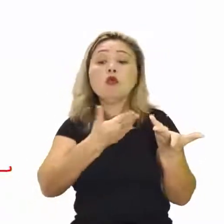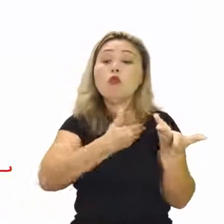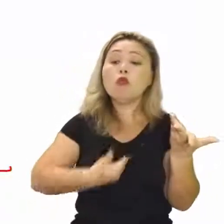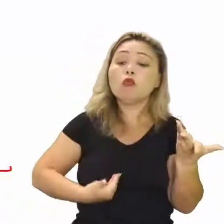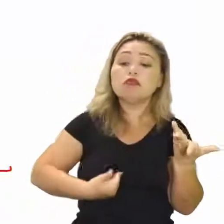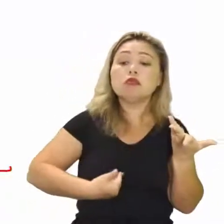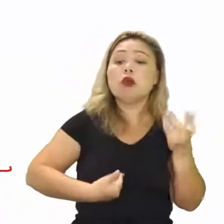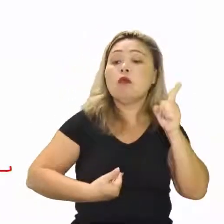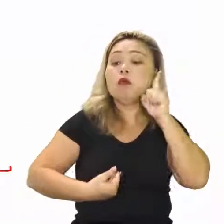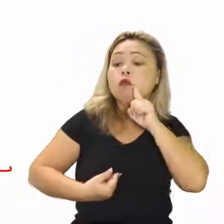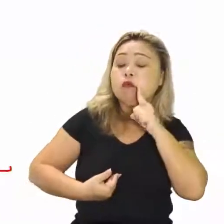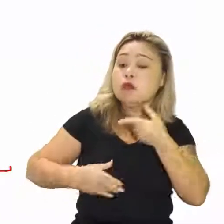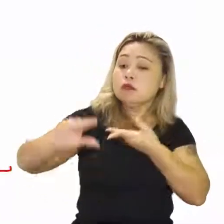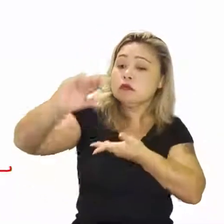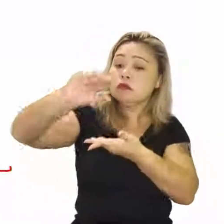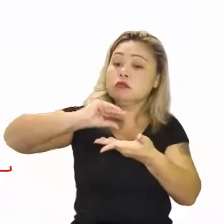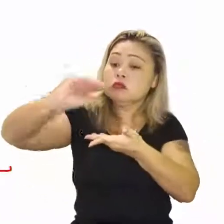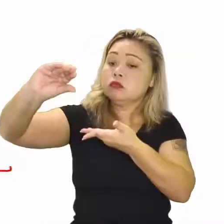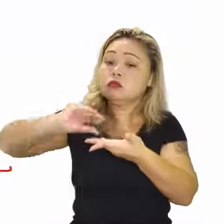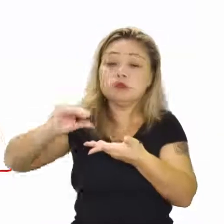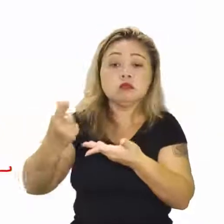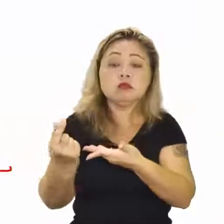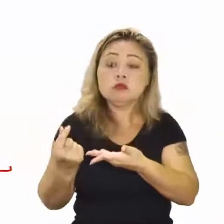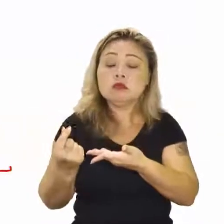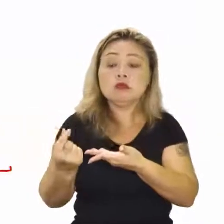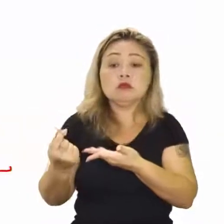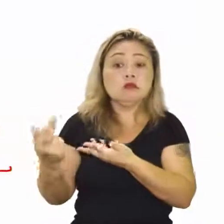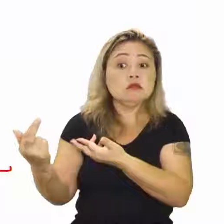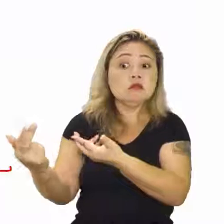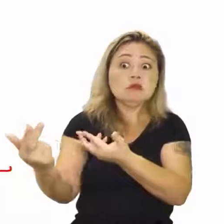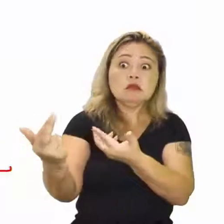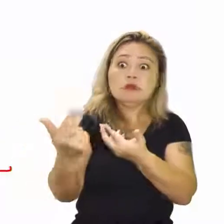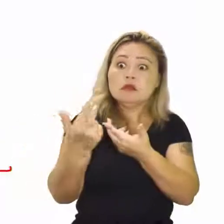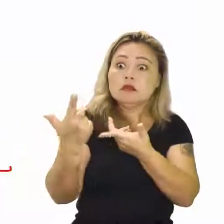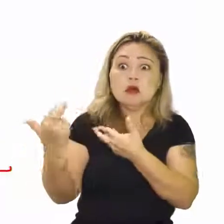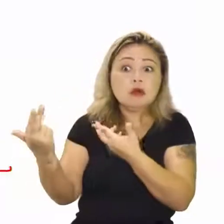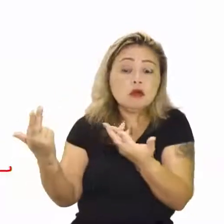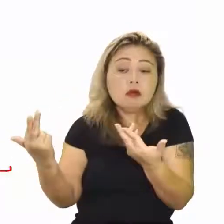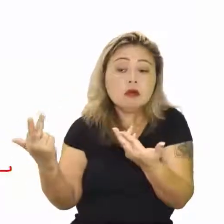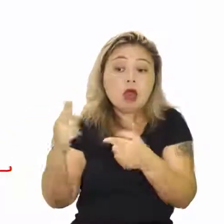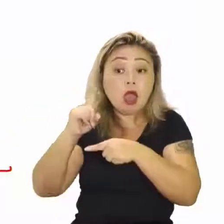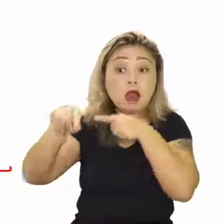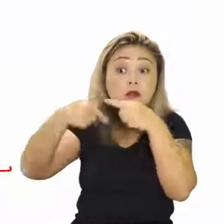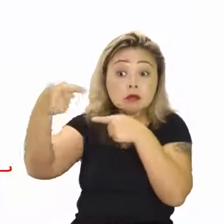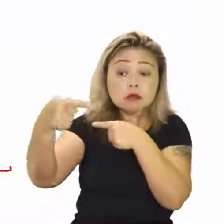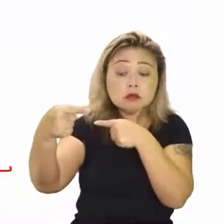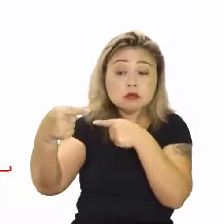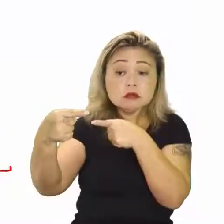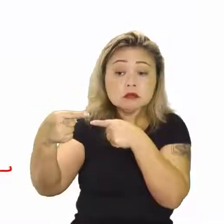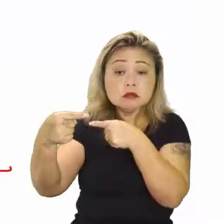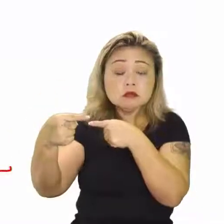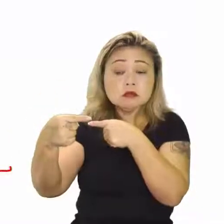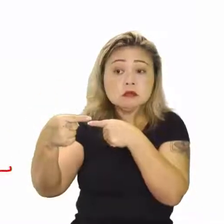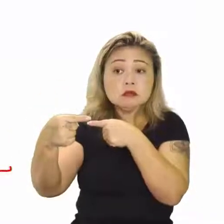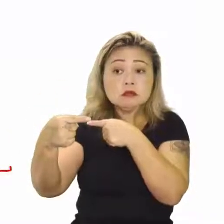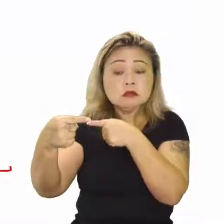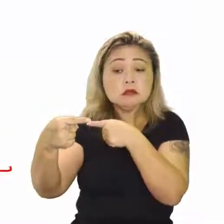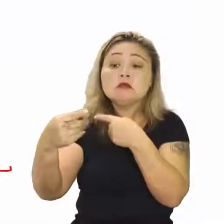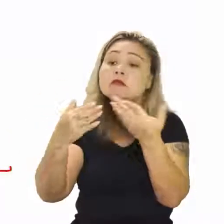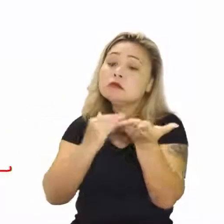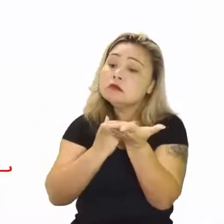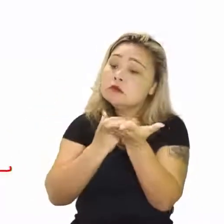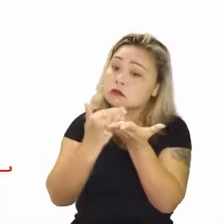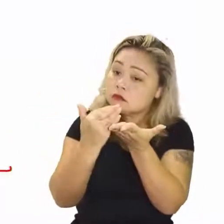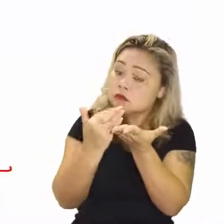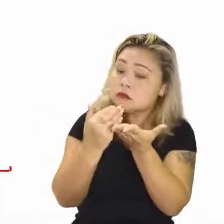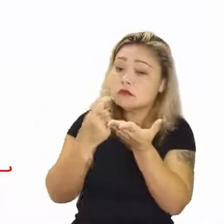estadunidense em moldes semelhantes. Então nós vamos ter aí, após esse início da Guerra